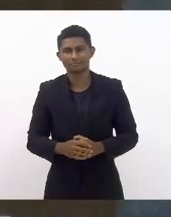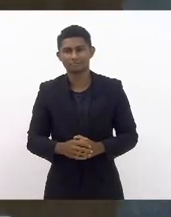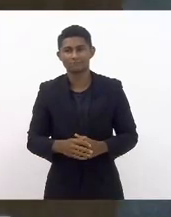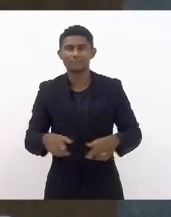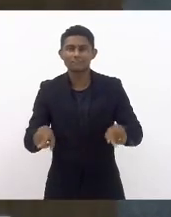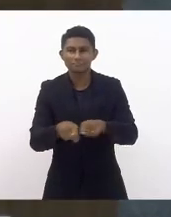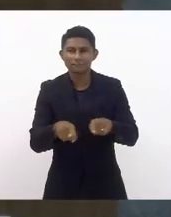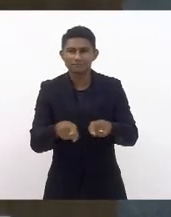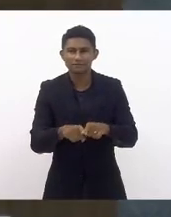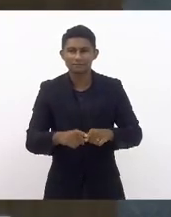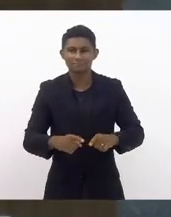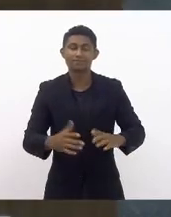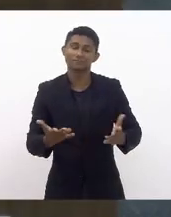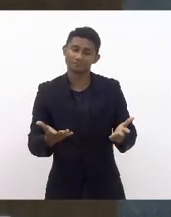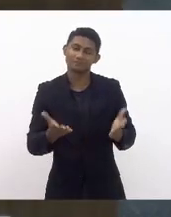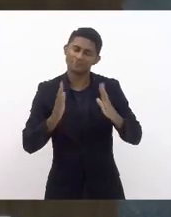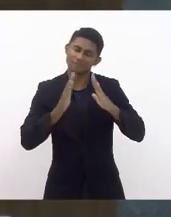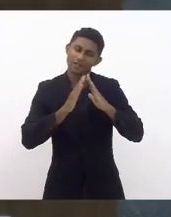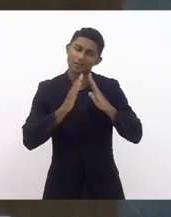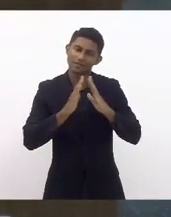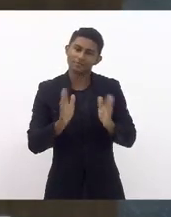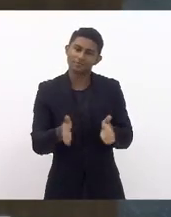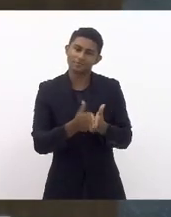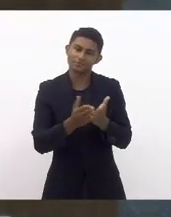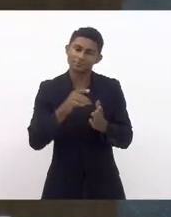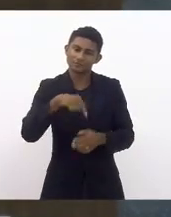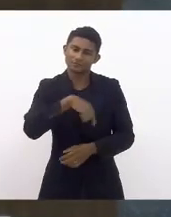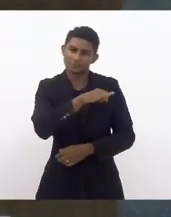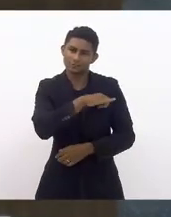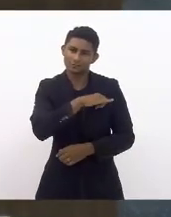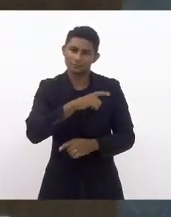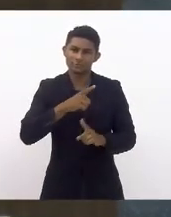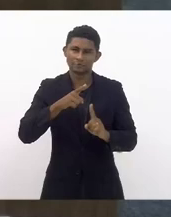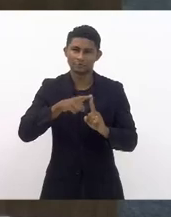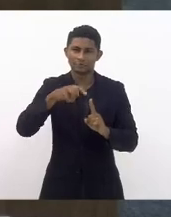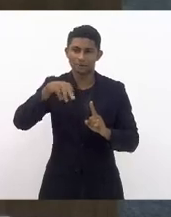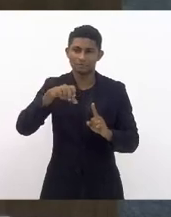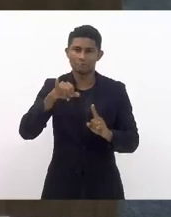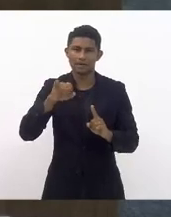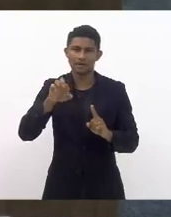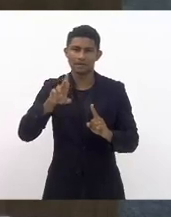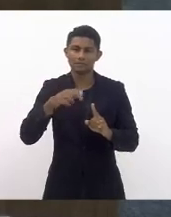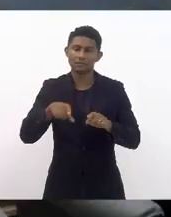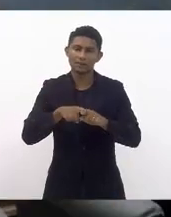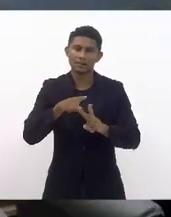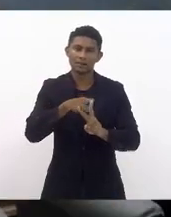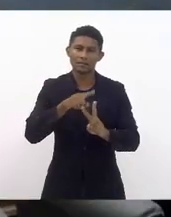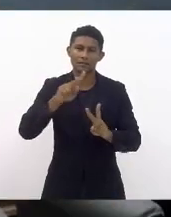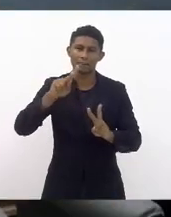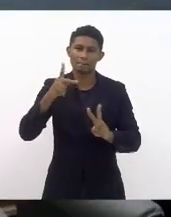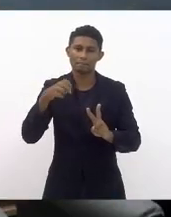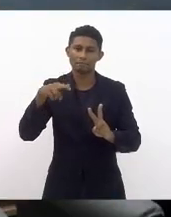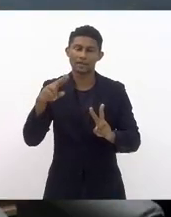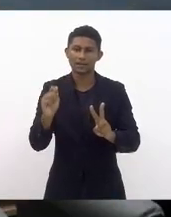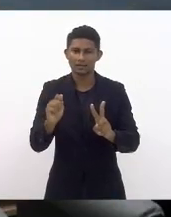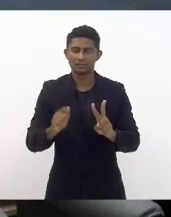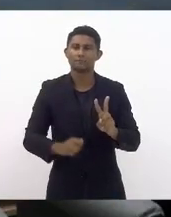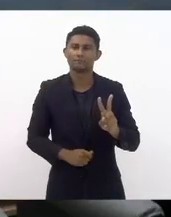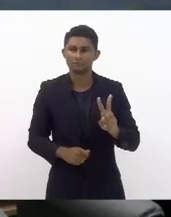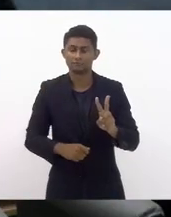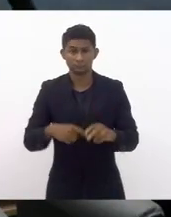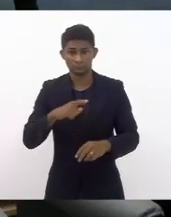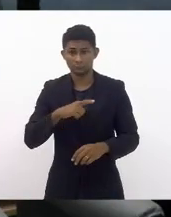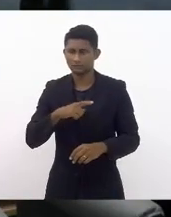né, do subúrbio do Rio de Janeiro. Meyer e Vila da Penha. Obrigado. Tinha um cartaz